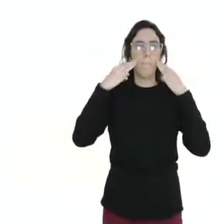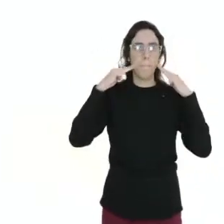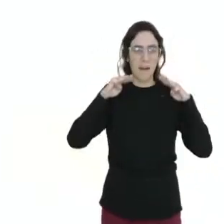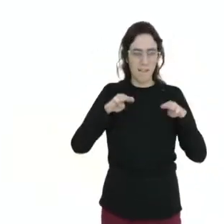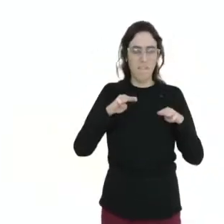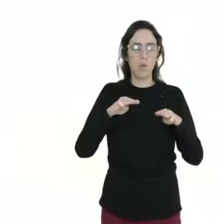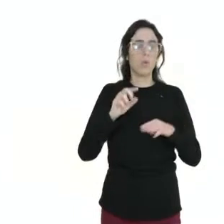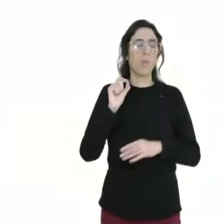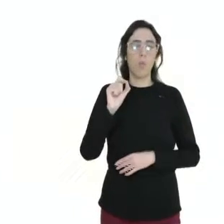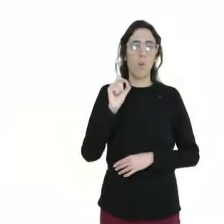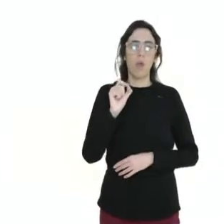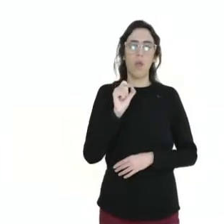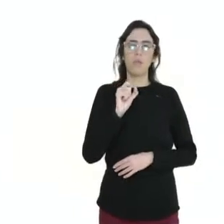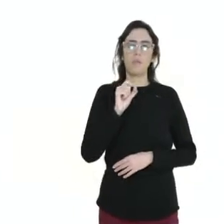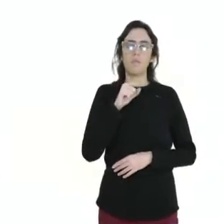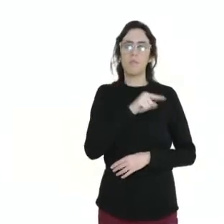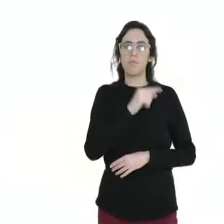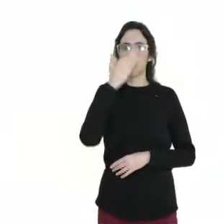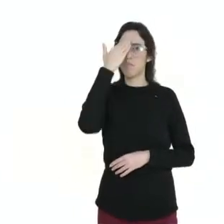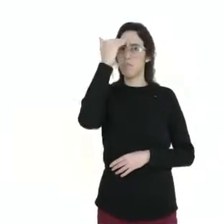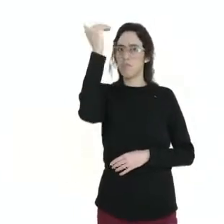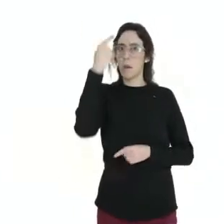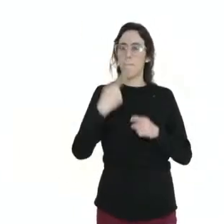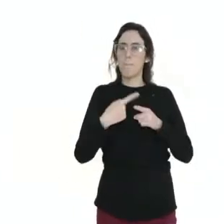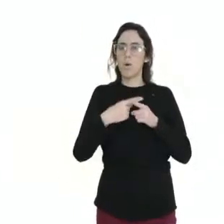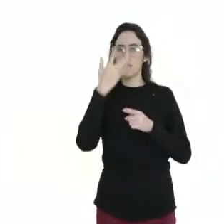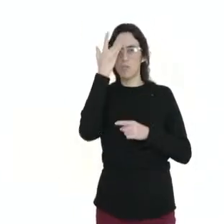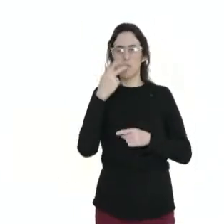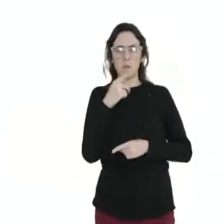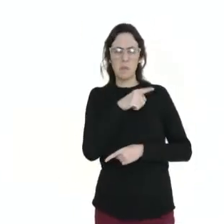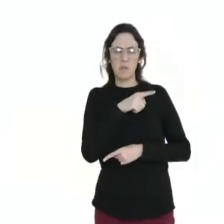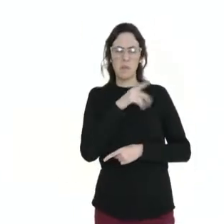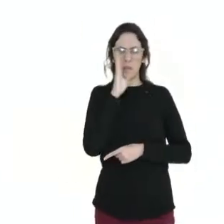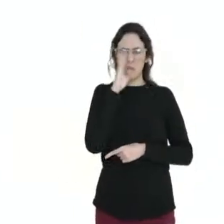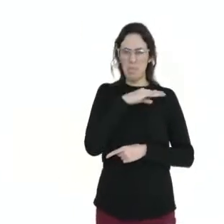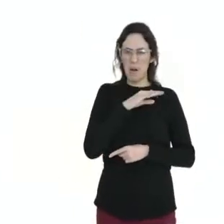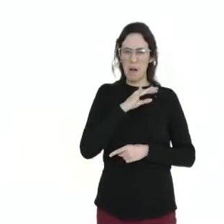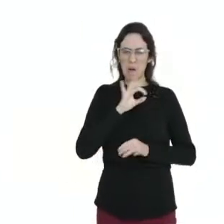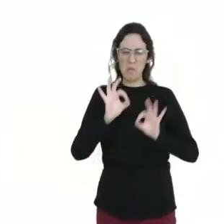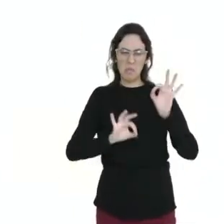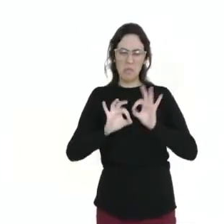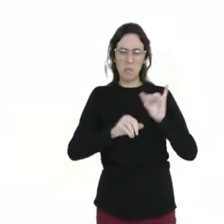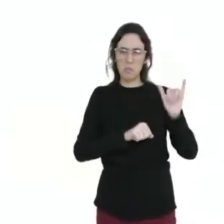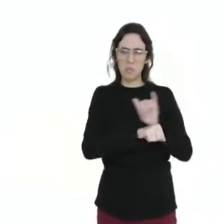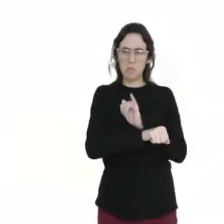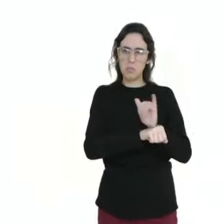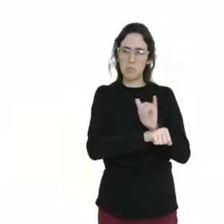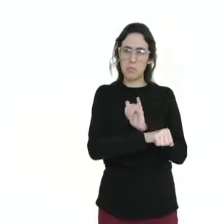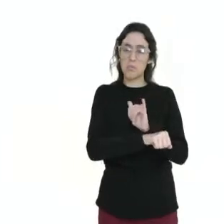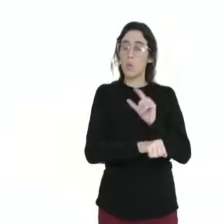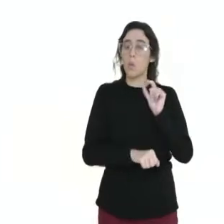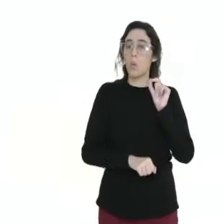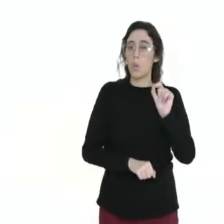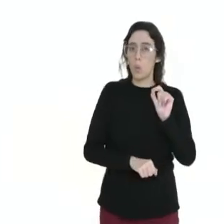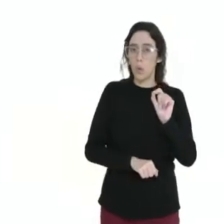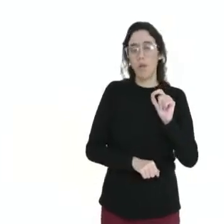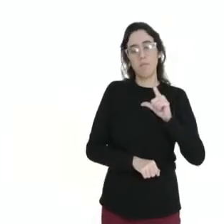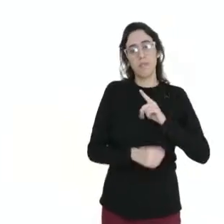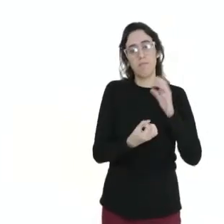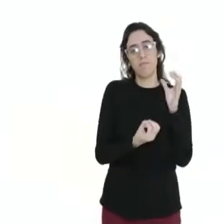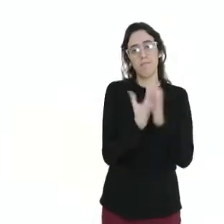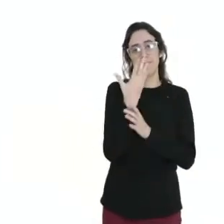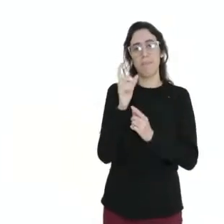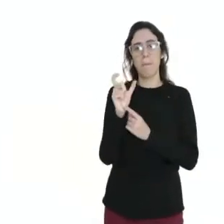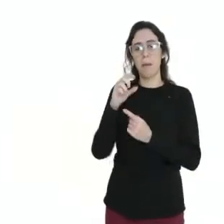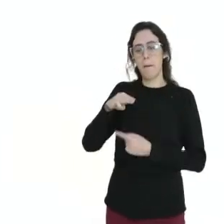rendeu a ele a fama de inescrupuloso. Daí a ideia simplista e errônea que origina o termo